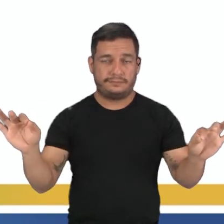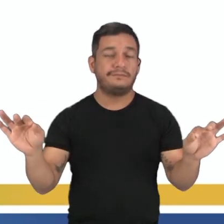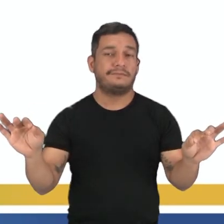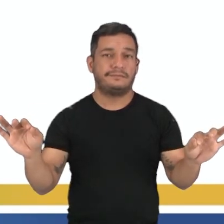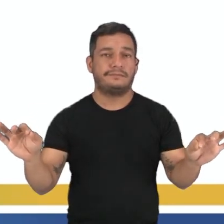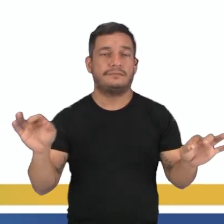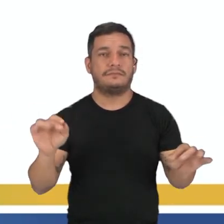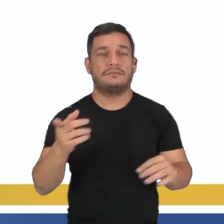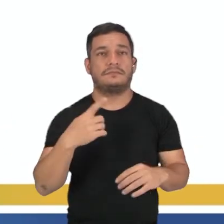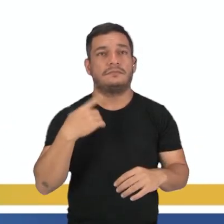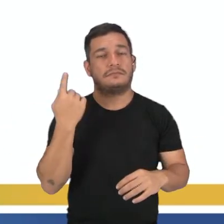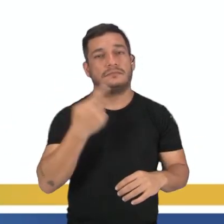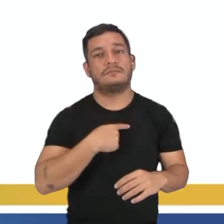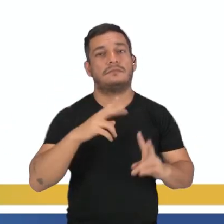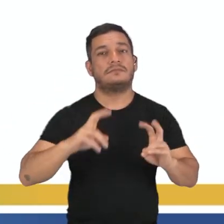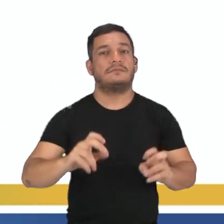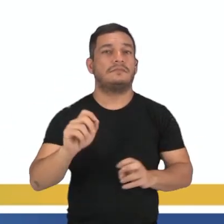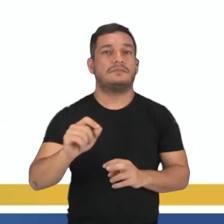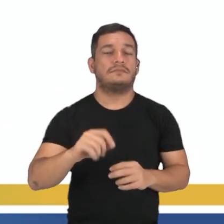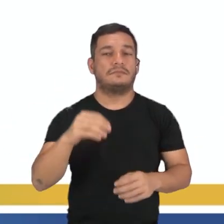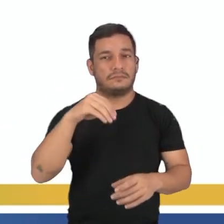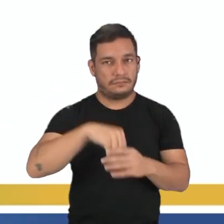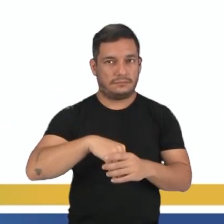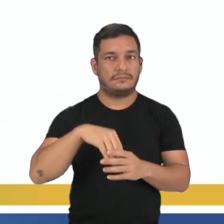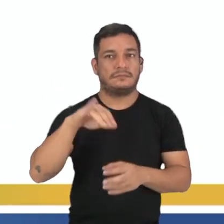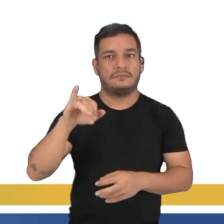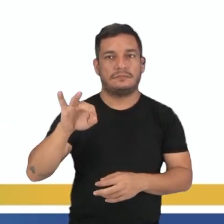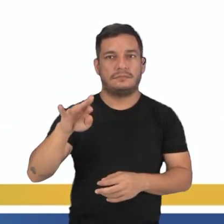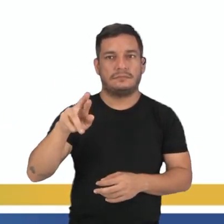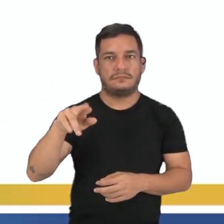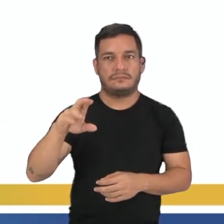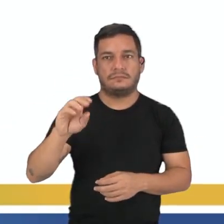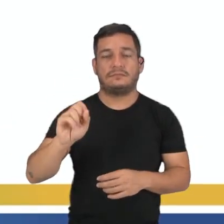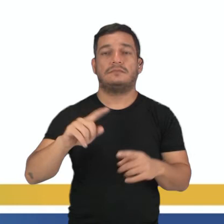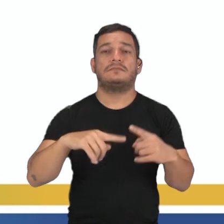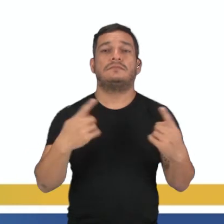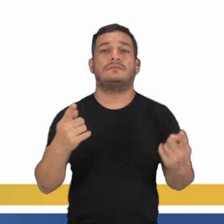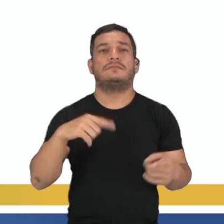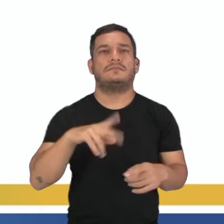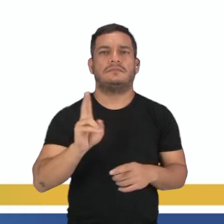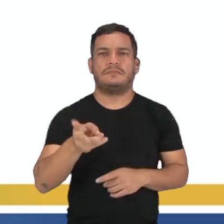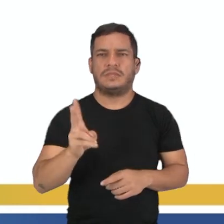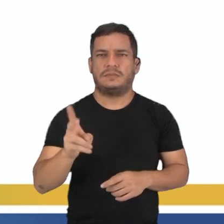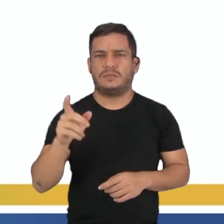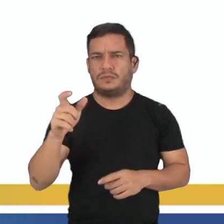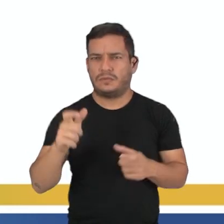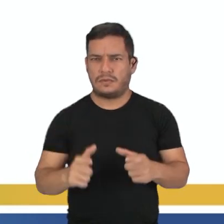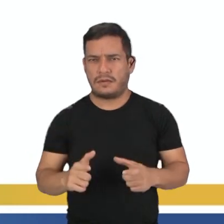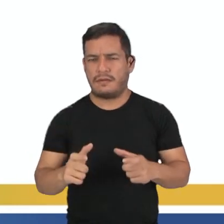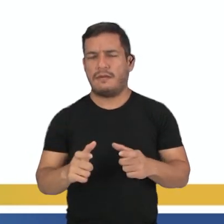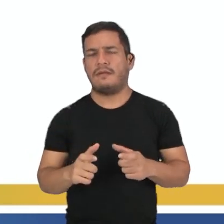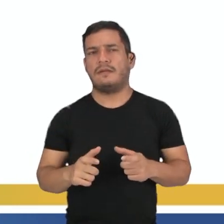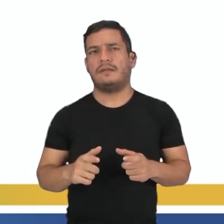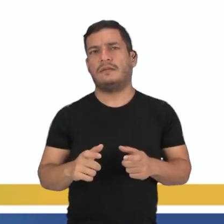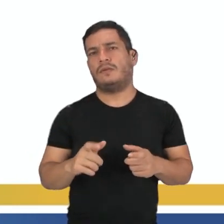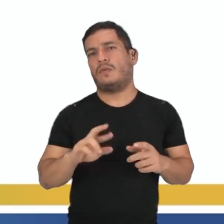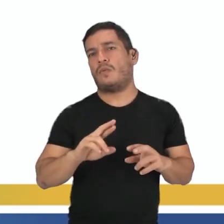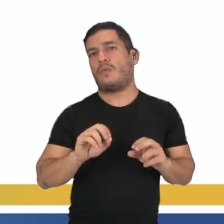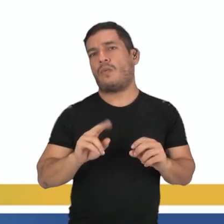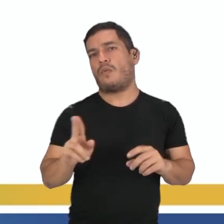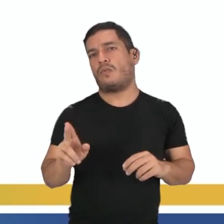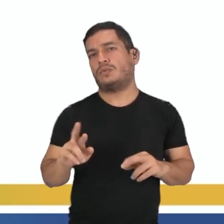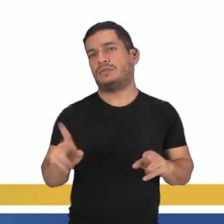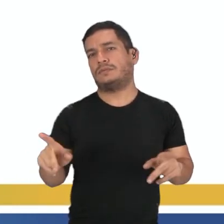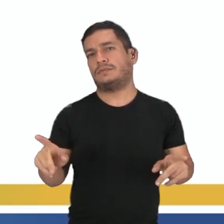né? Então, nós podemos perceber que eles são internos, certo? Mas será que eles estão do mesmo lado da transversal ou estão em lados